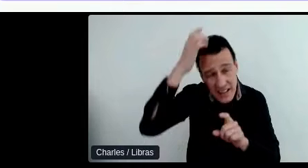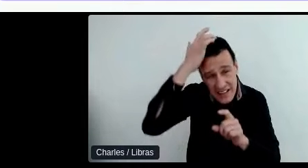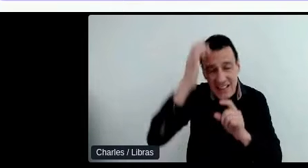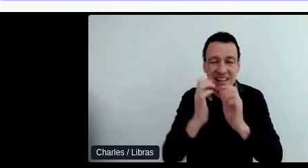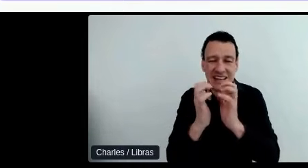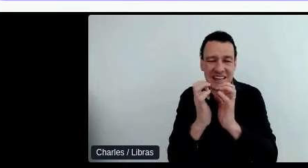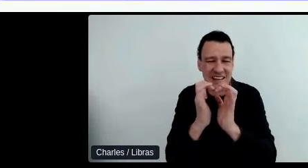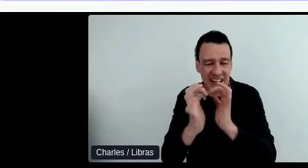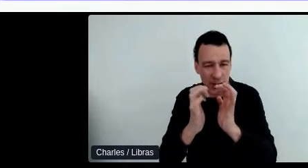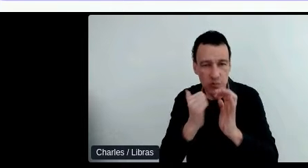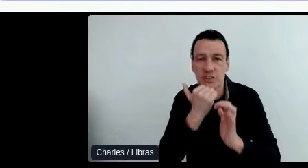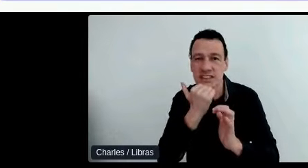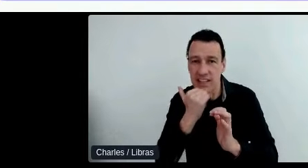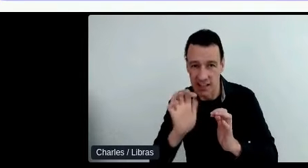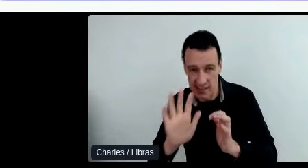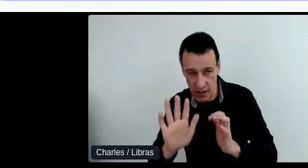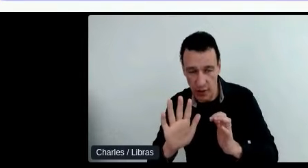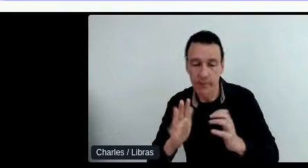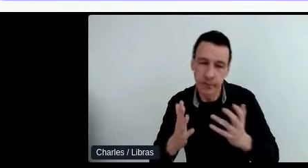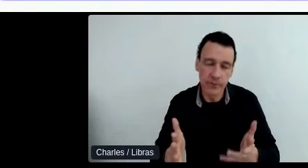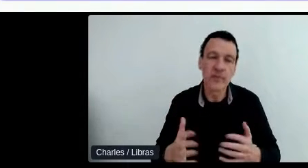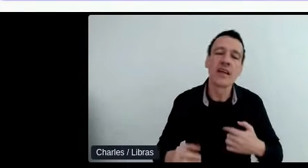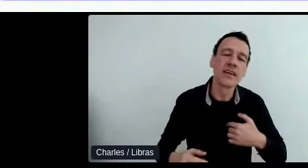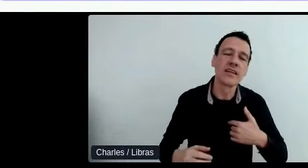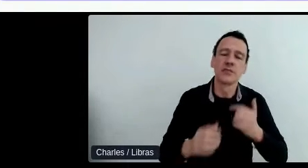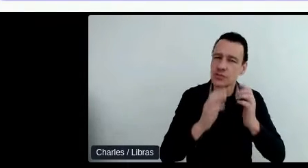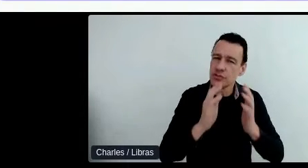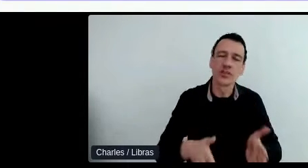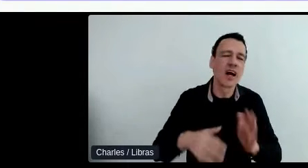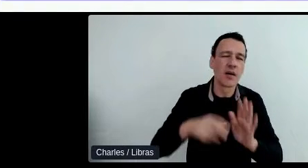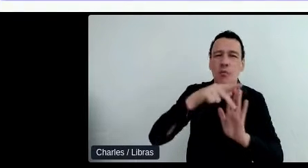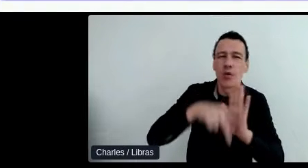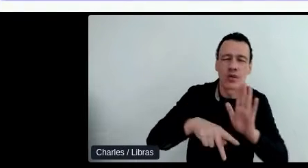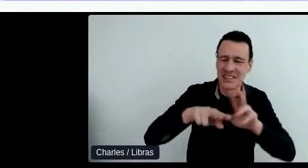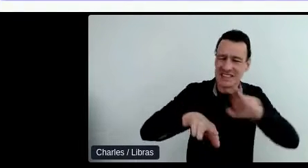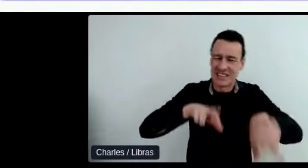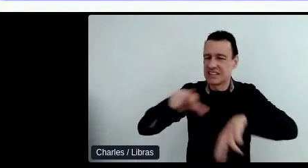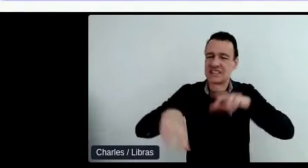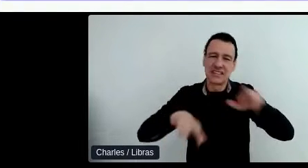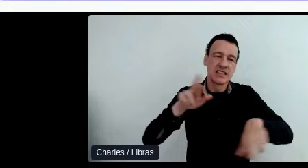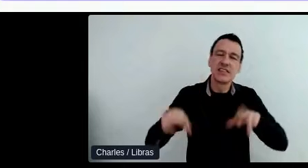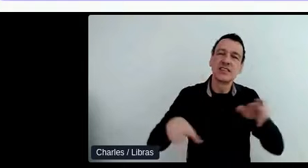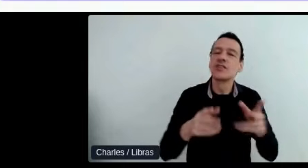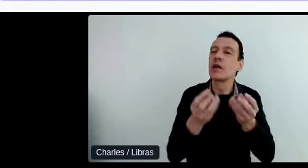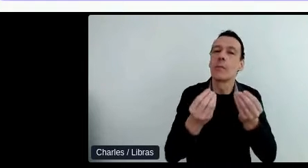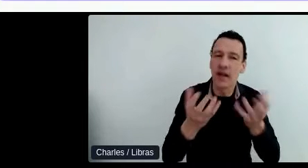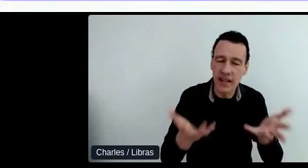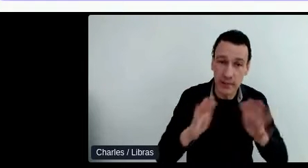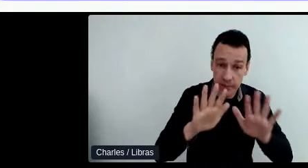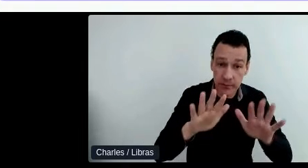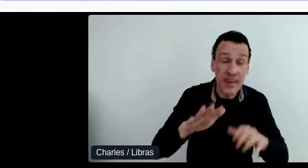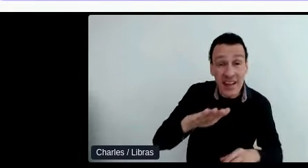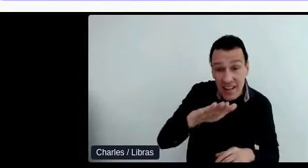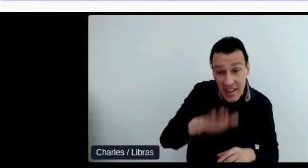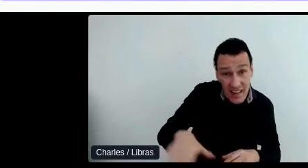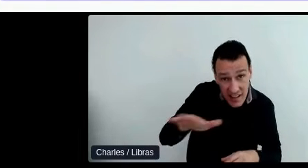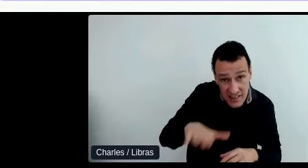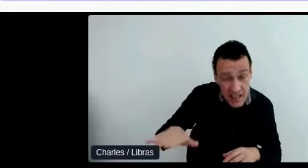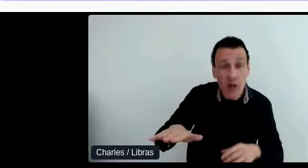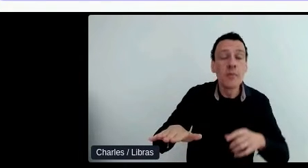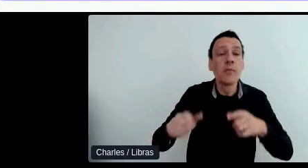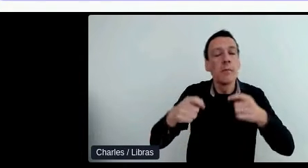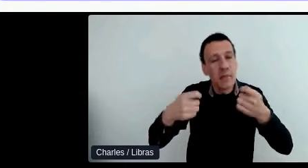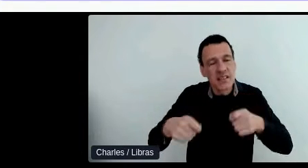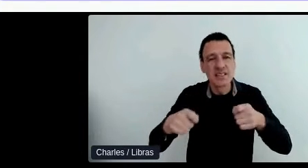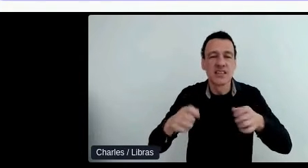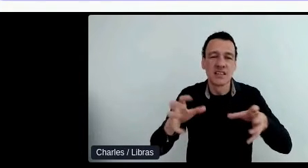em projetos visando a inclusão de crianças na educação em